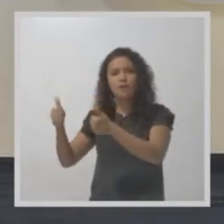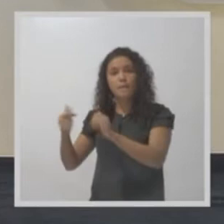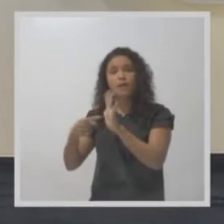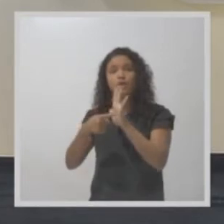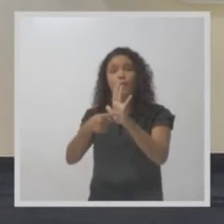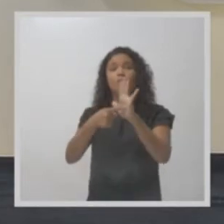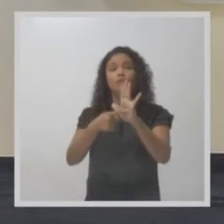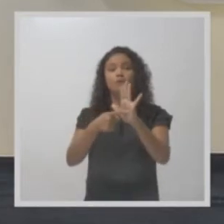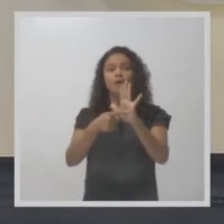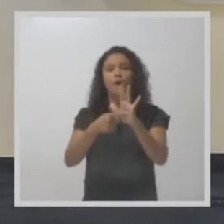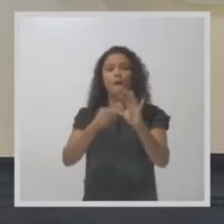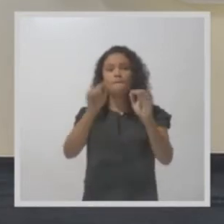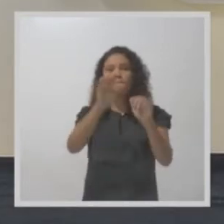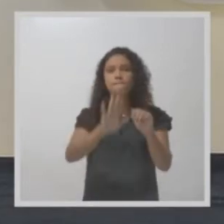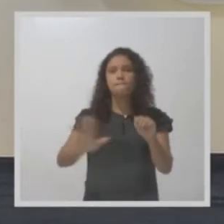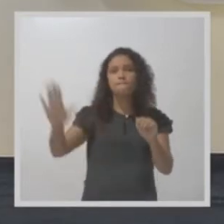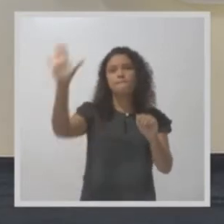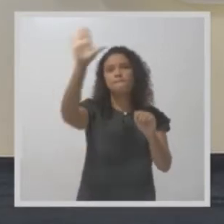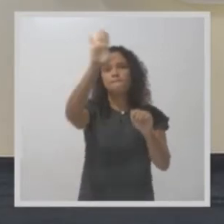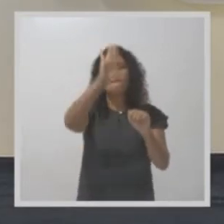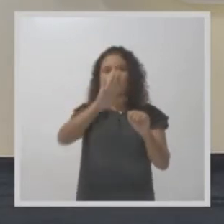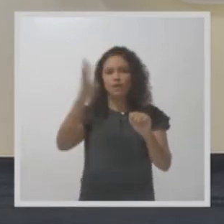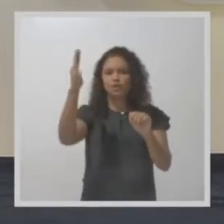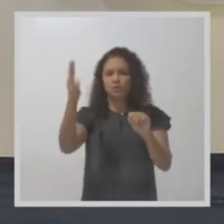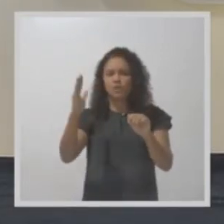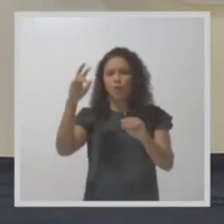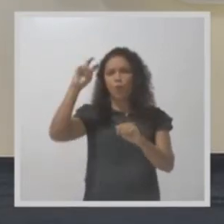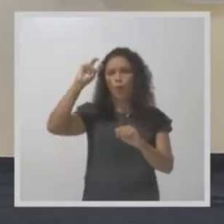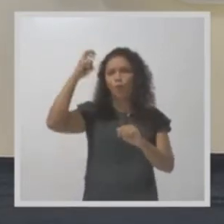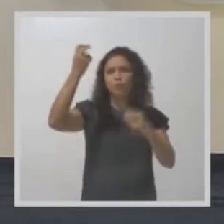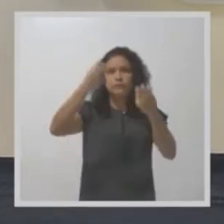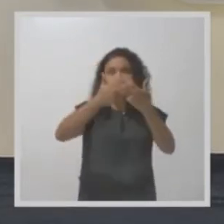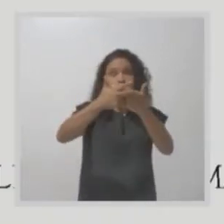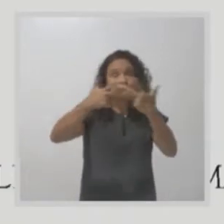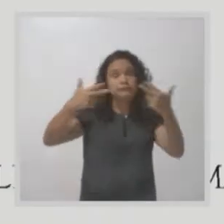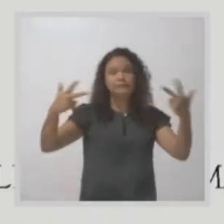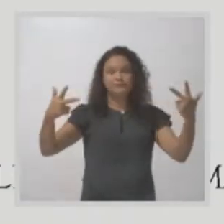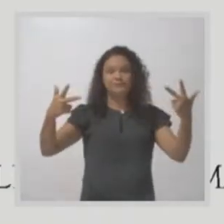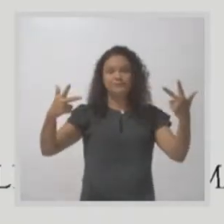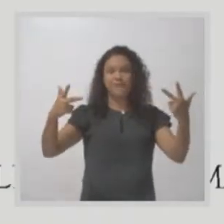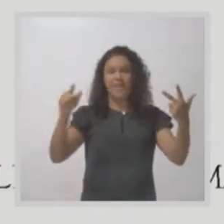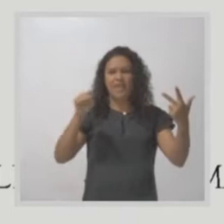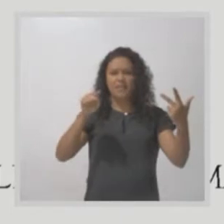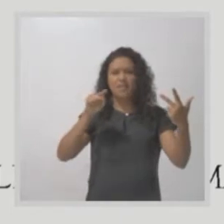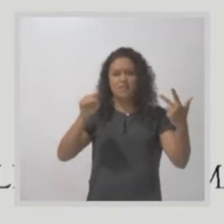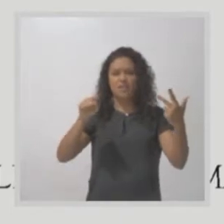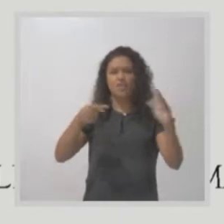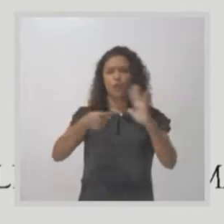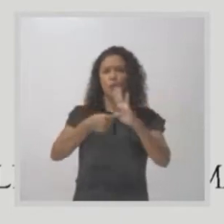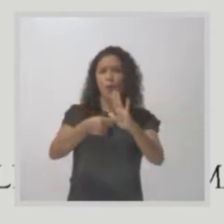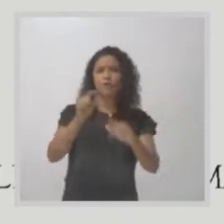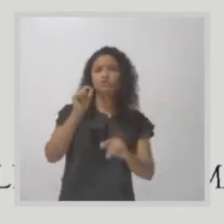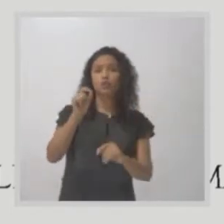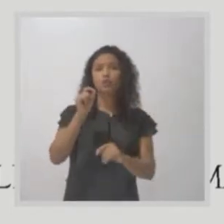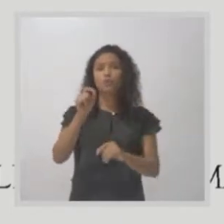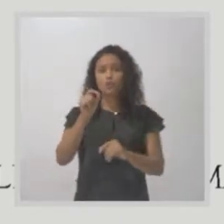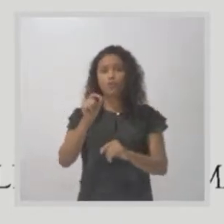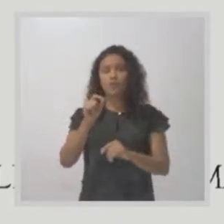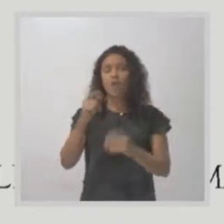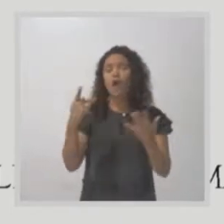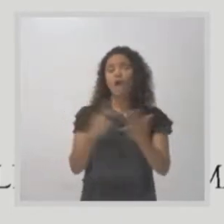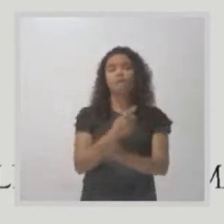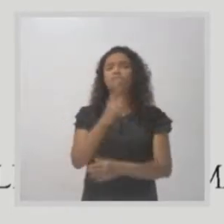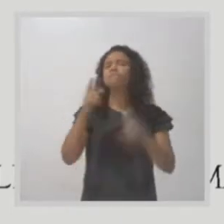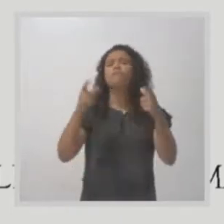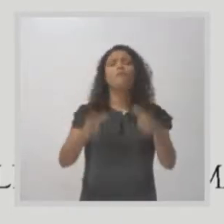do Brasil com uma cultura diversa. E essa diversidade, ela se dá também, ela ocorre